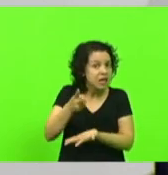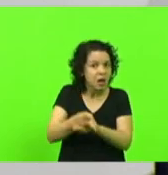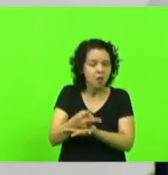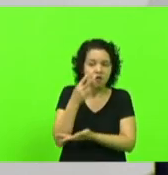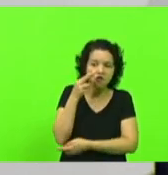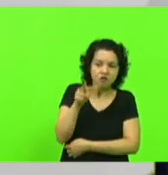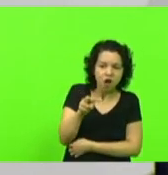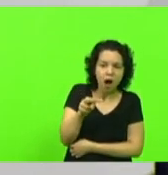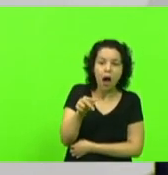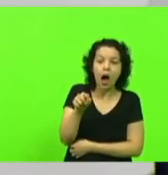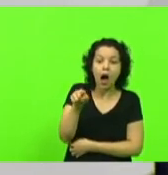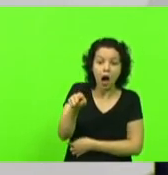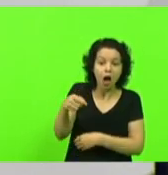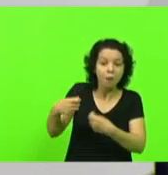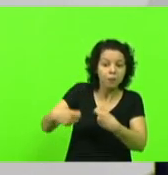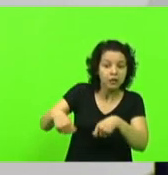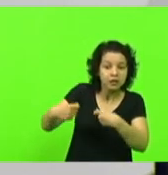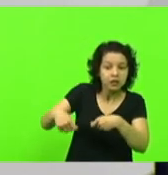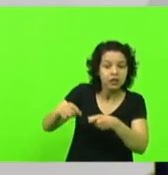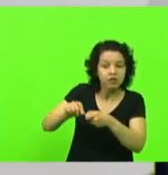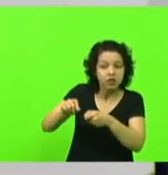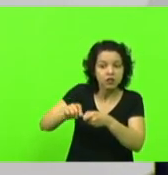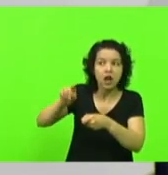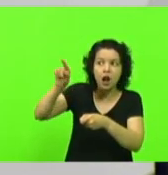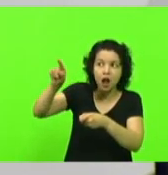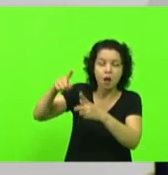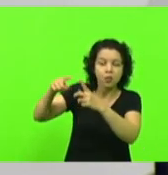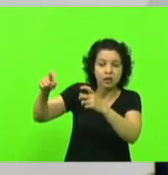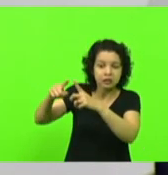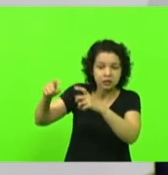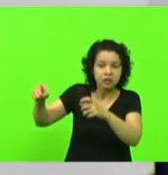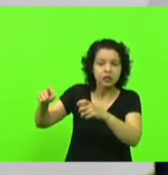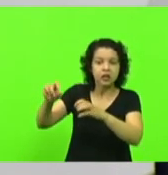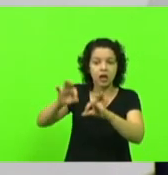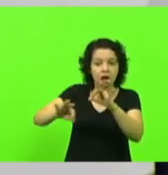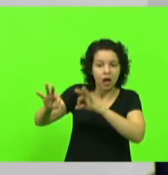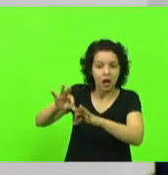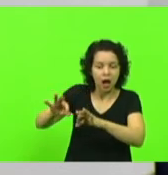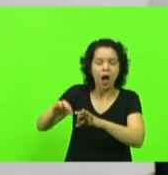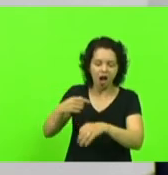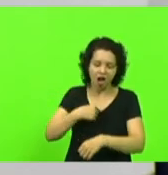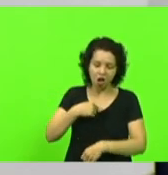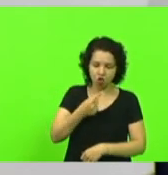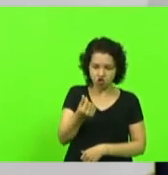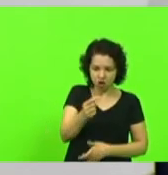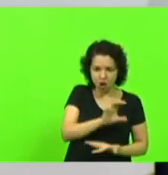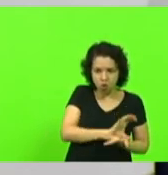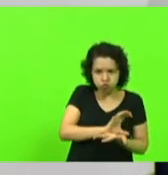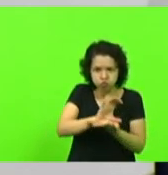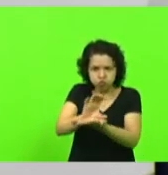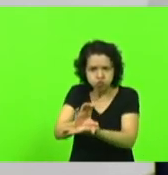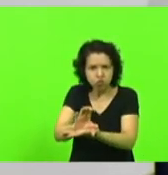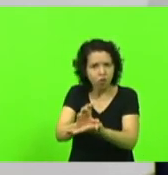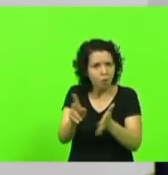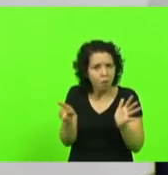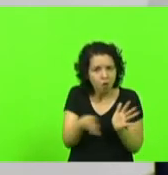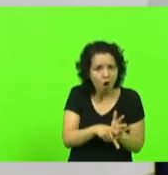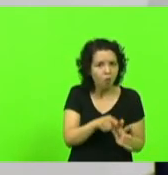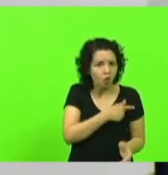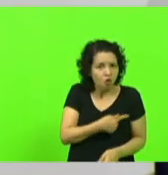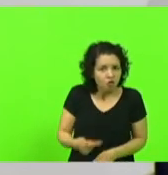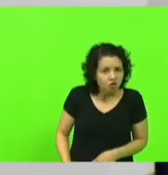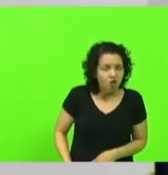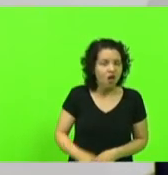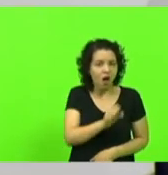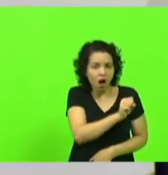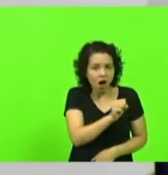uma demanda que deveria ser responsabilidade de Brasília e nós colocamos dinheiro de Santa Catarina, dinheiro do governo de Santa Catarina,